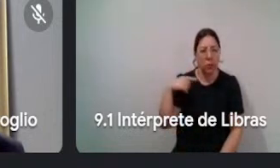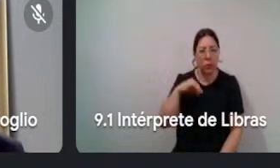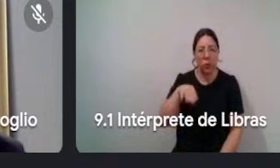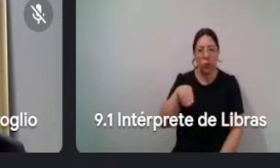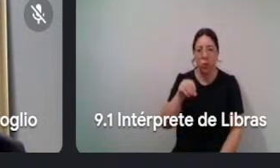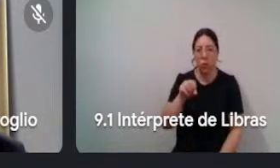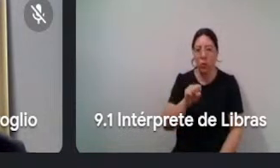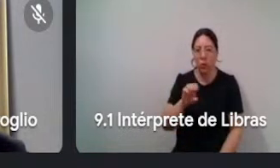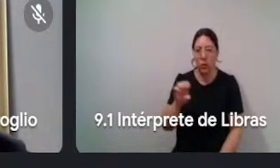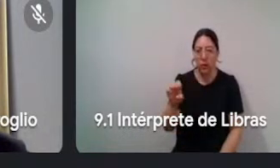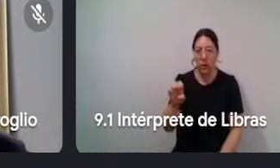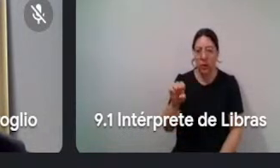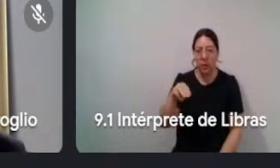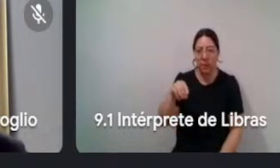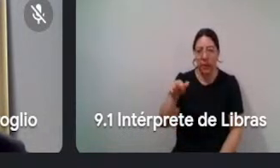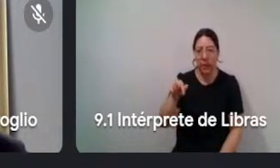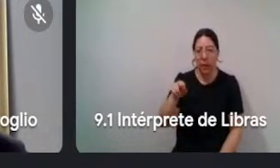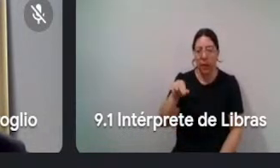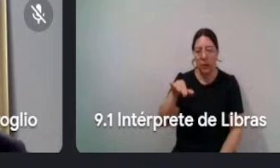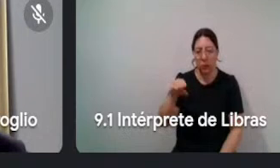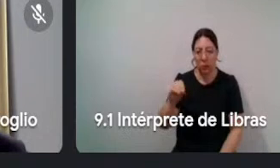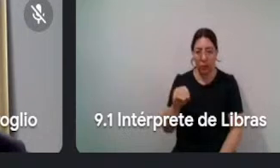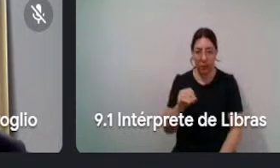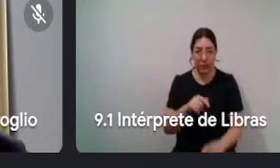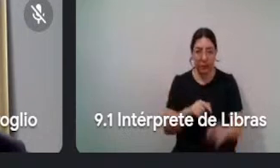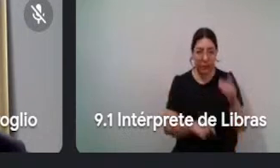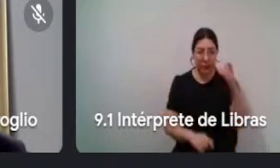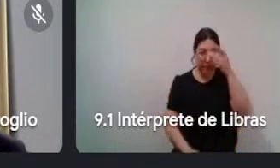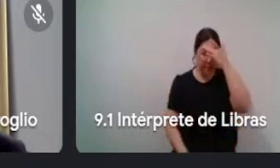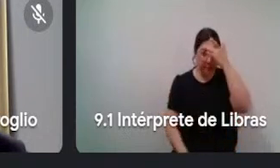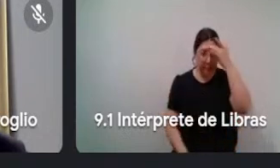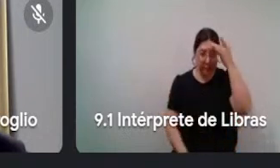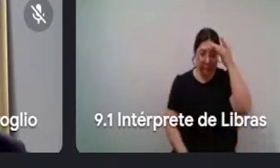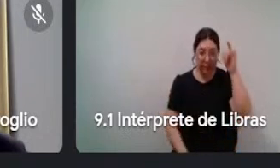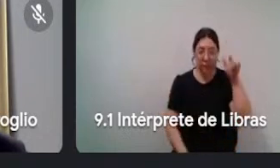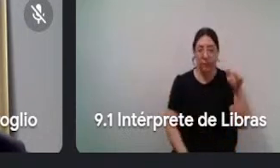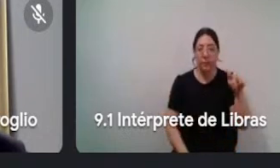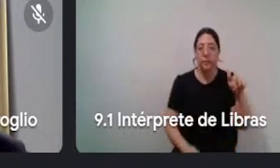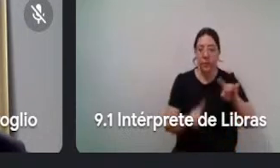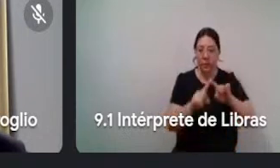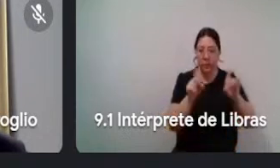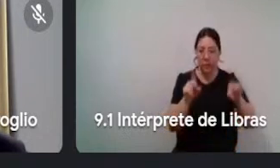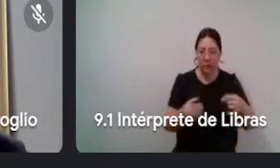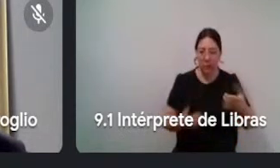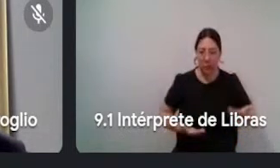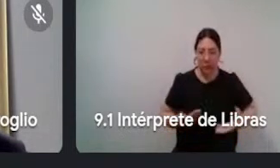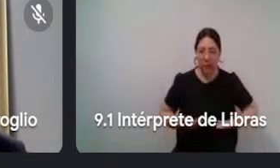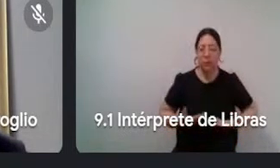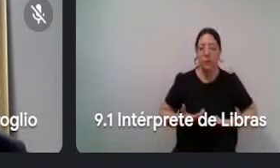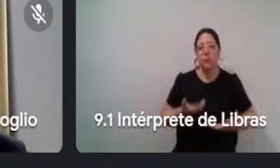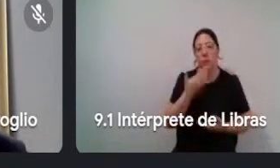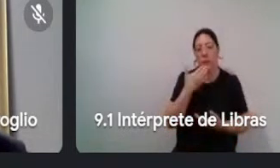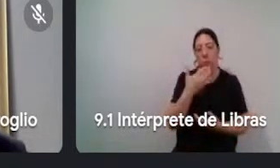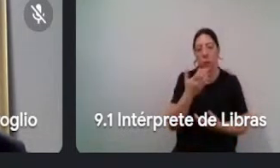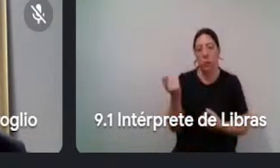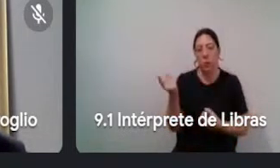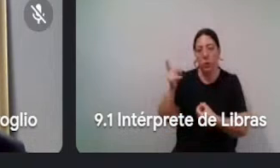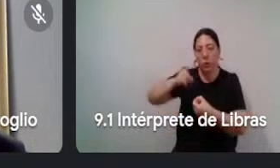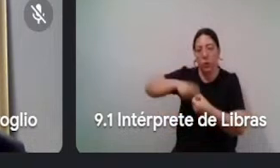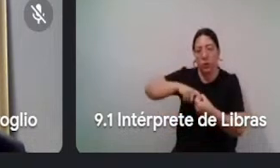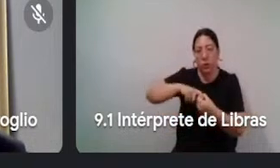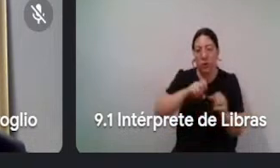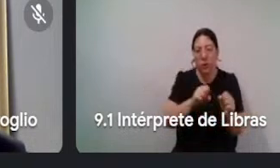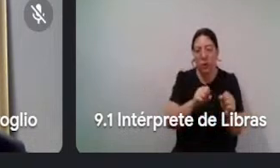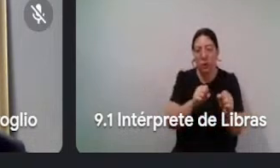senhor presidente. A servidora pediu para retornar ao quadro dela no Poder Executivo, na Secretaria de Segurança Pública